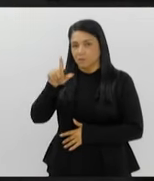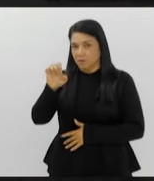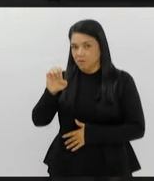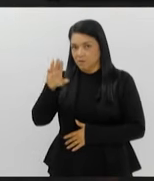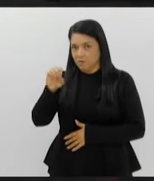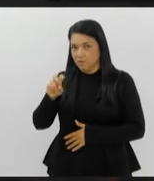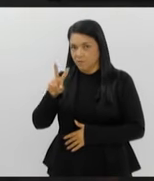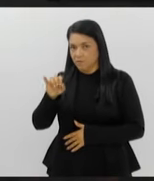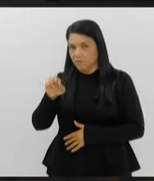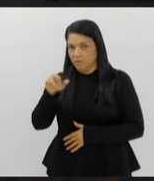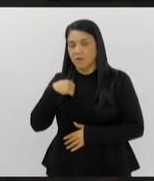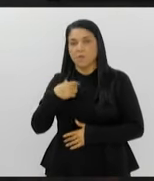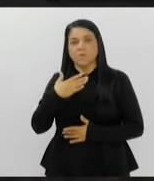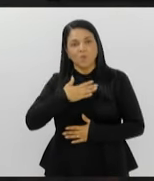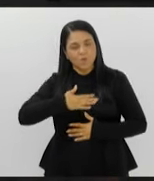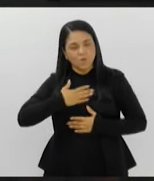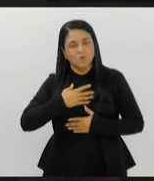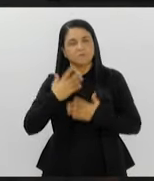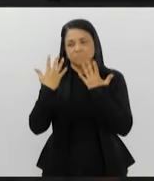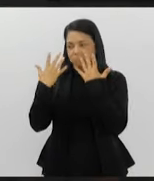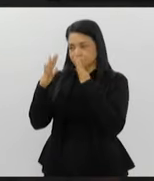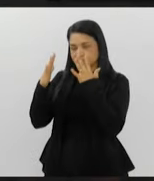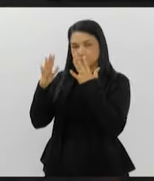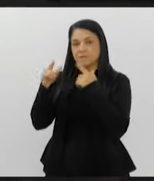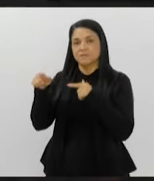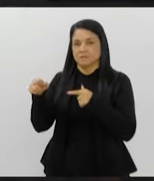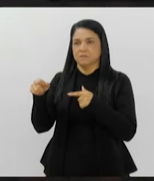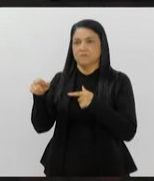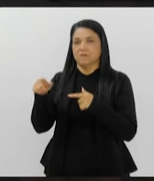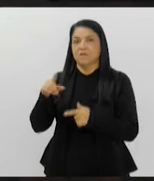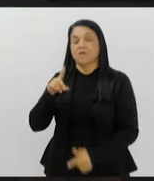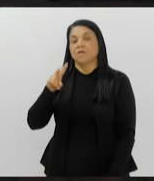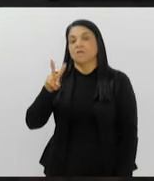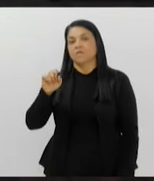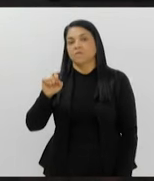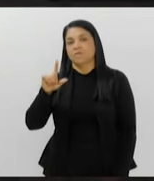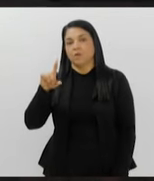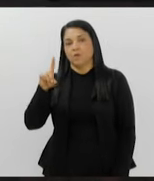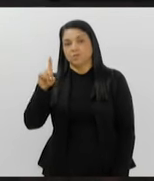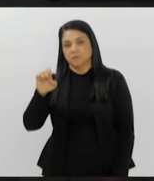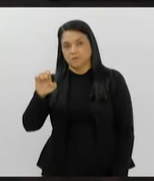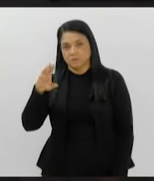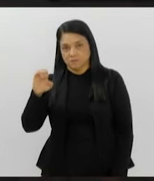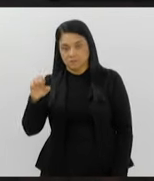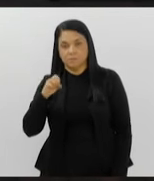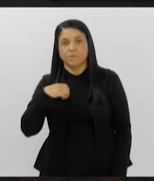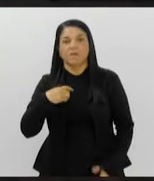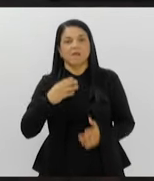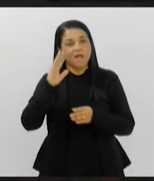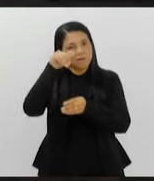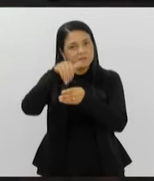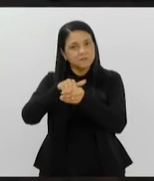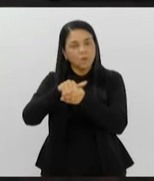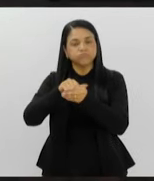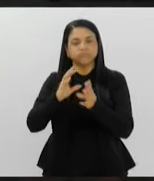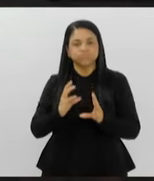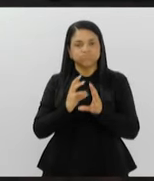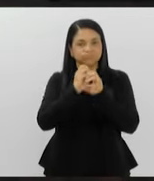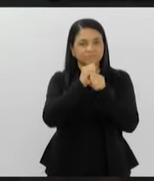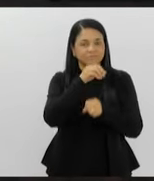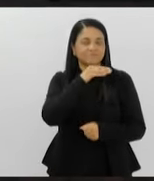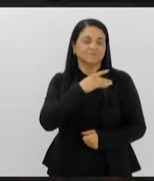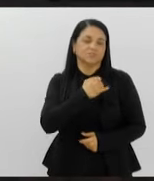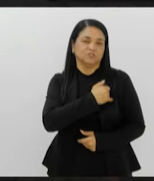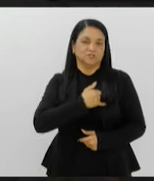também publicamente parabenizar, Valdeci, pela eleição de São João do Meriti, pela expressiva votação.